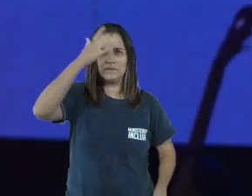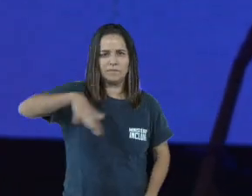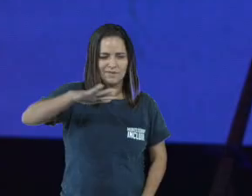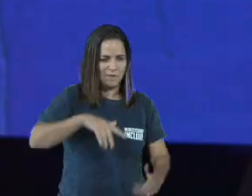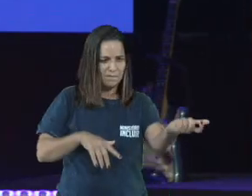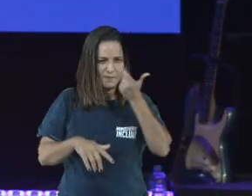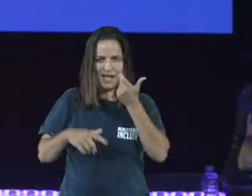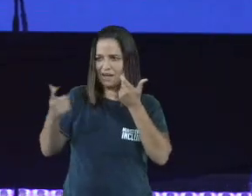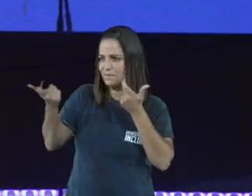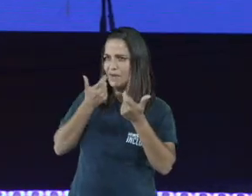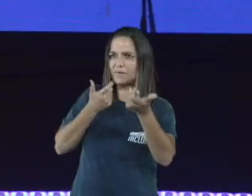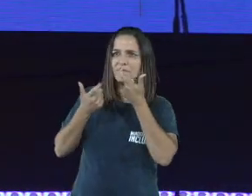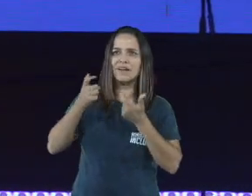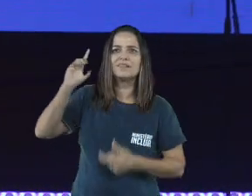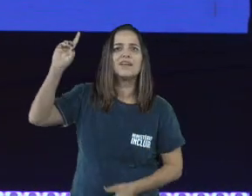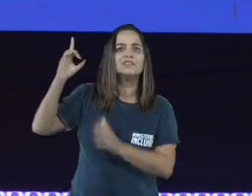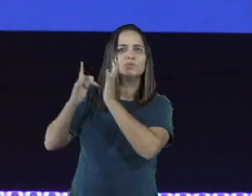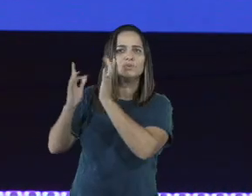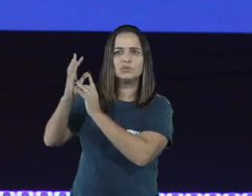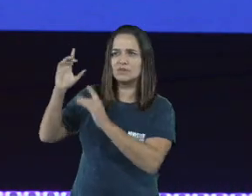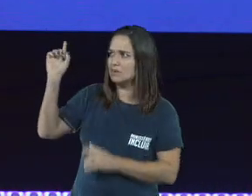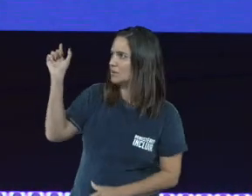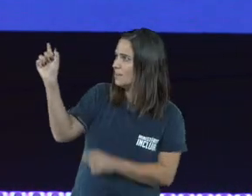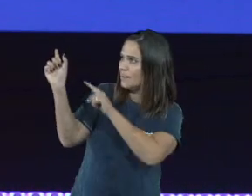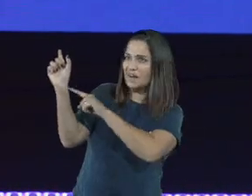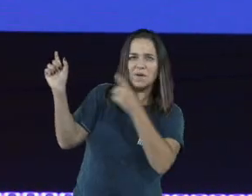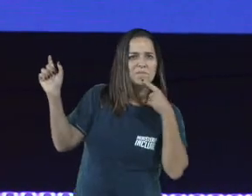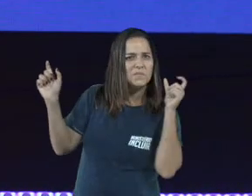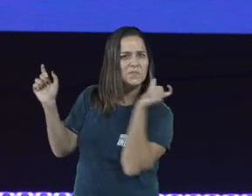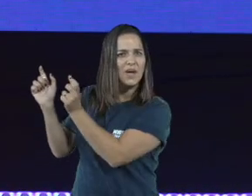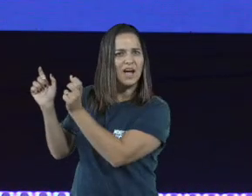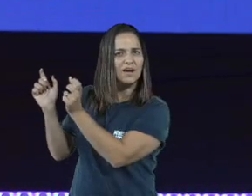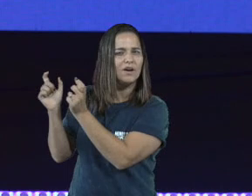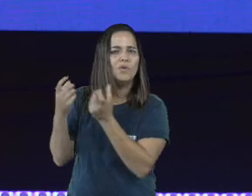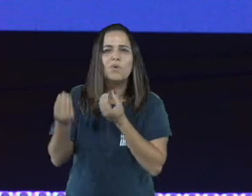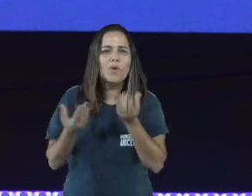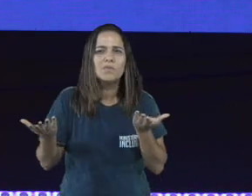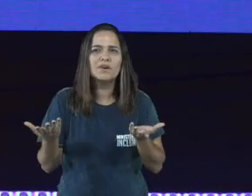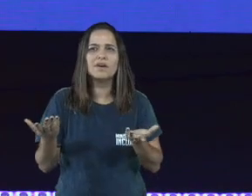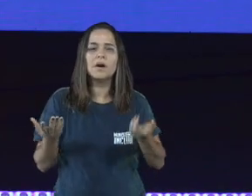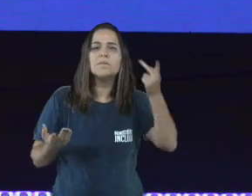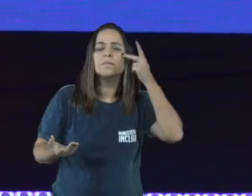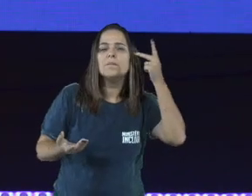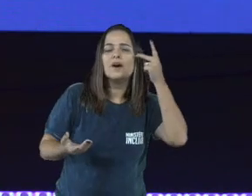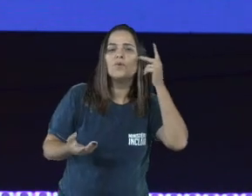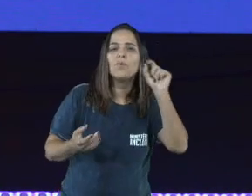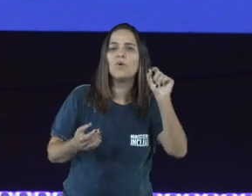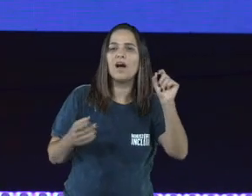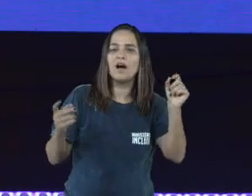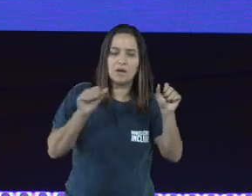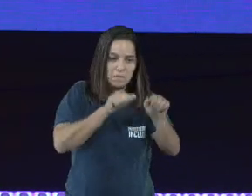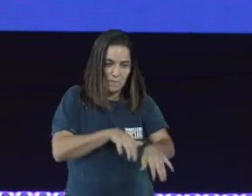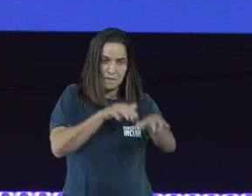na na Avenida Paulista os caras fizeram uma passeata eu não tenho coragem de passar para você o vídeo